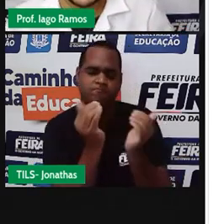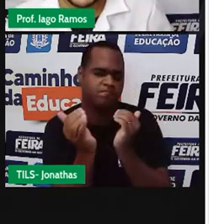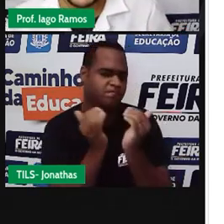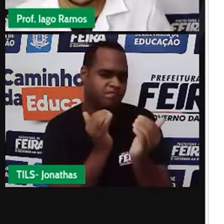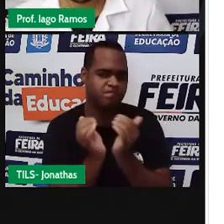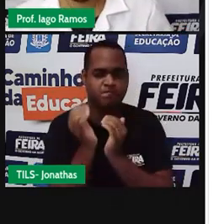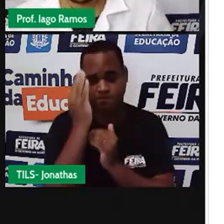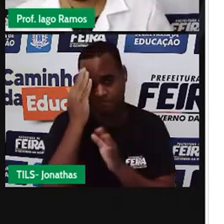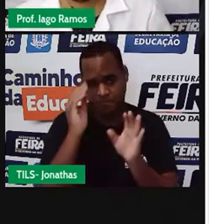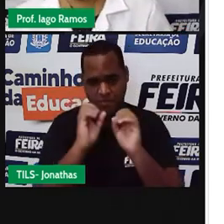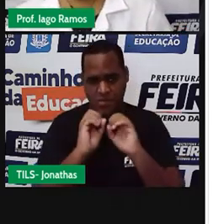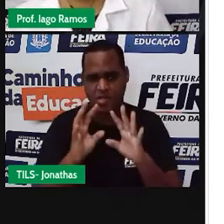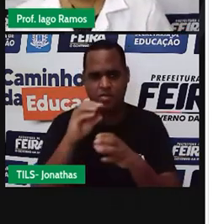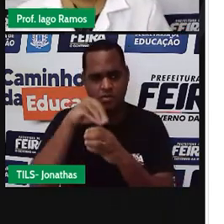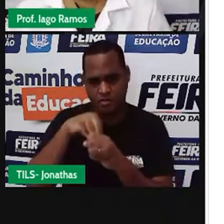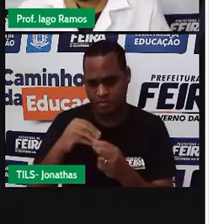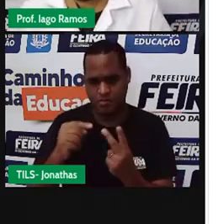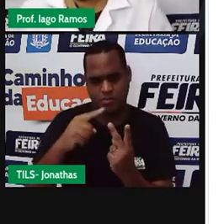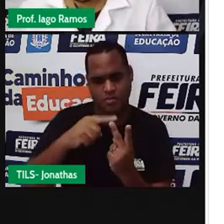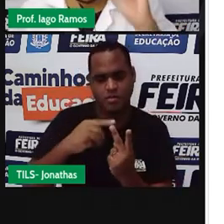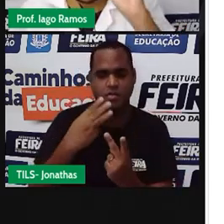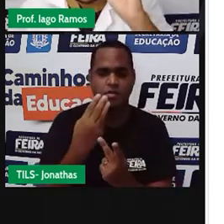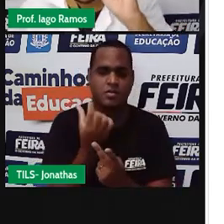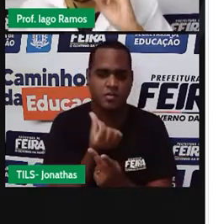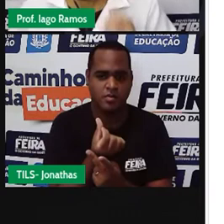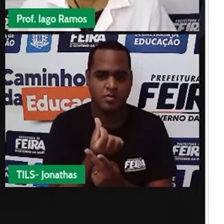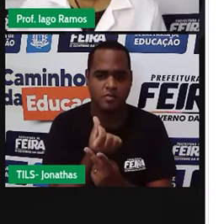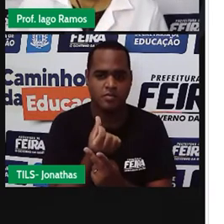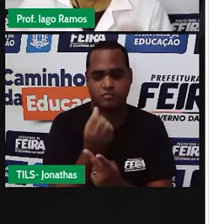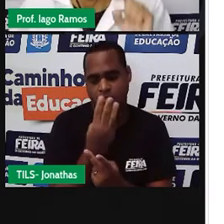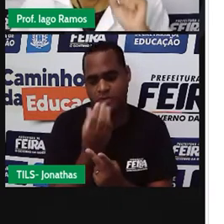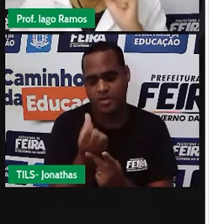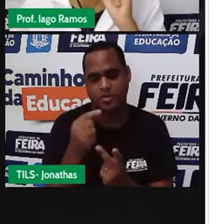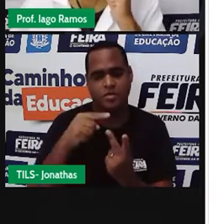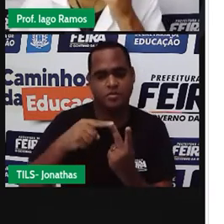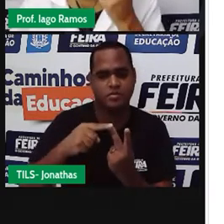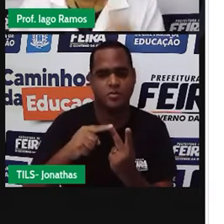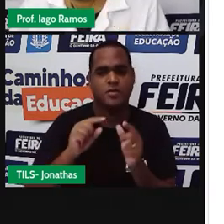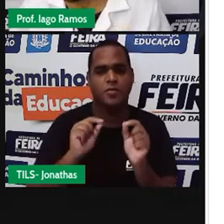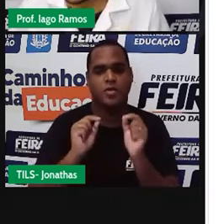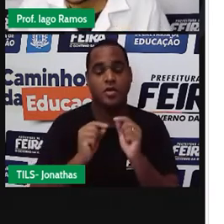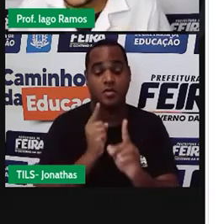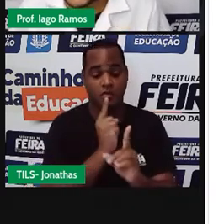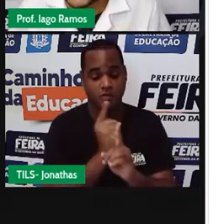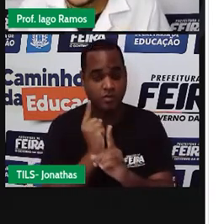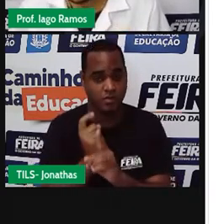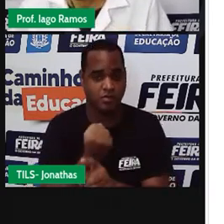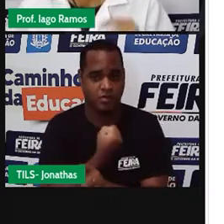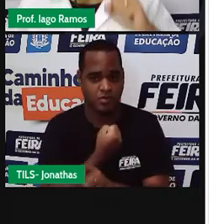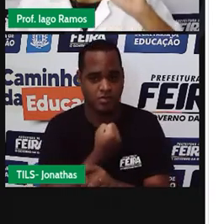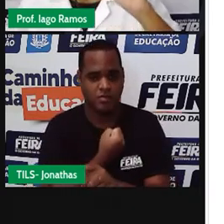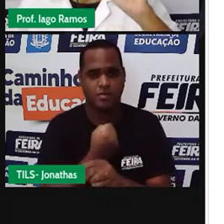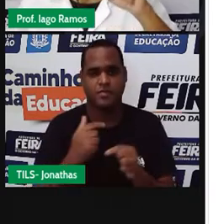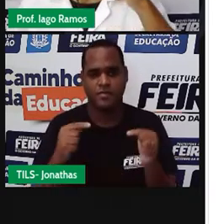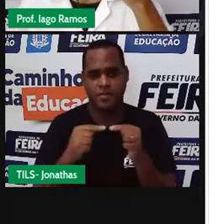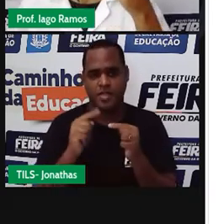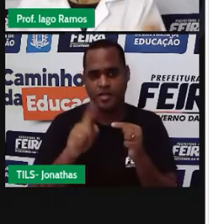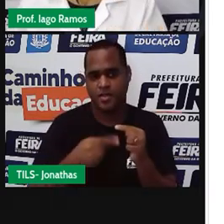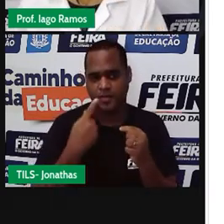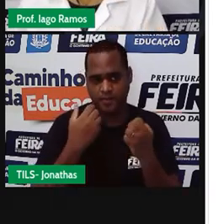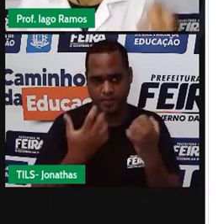tem raiz quadrada de 36 É assim que você calcula Achei um número o que